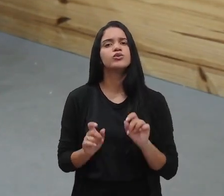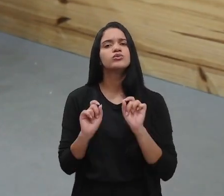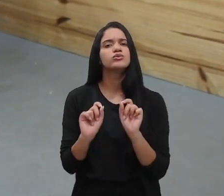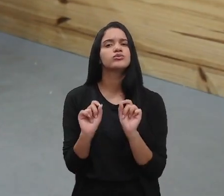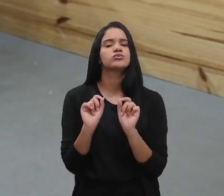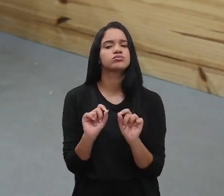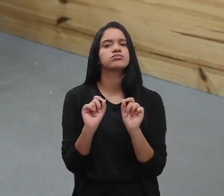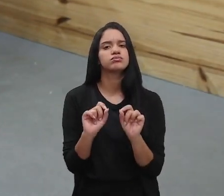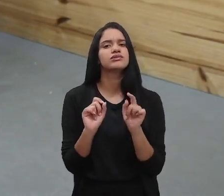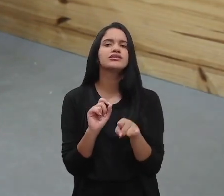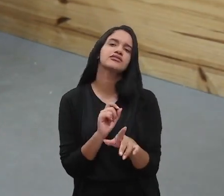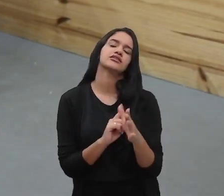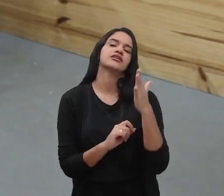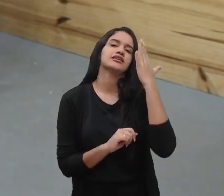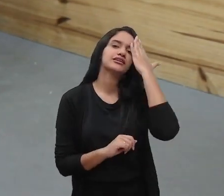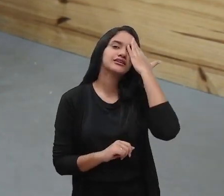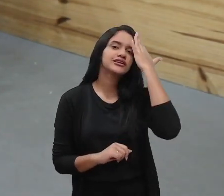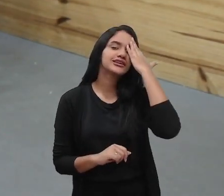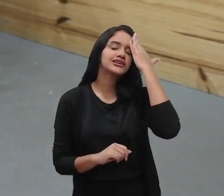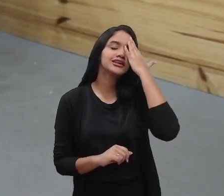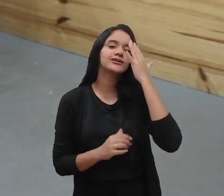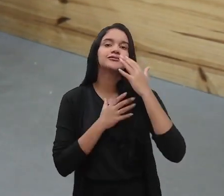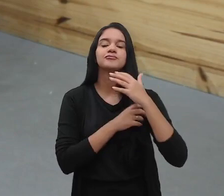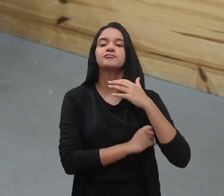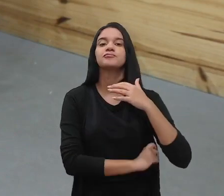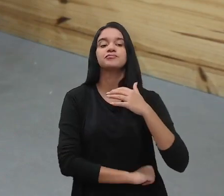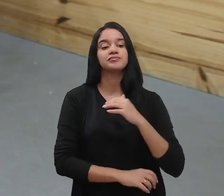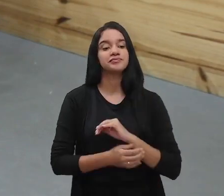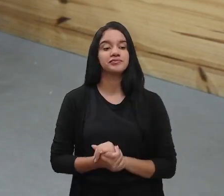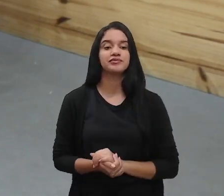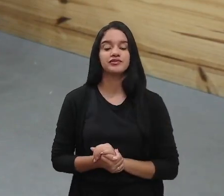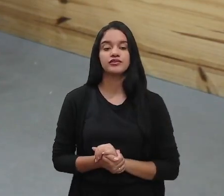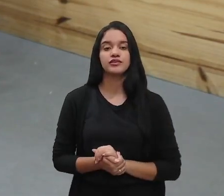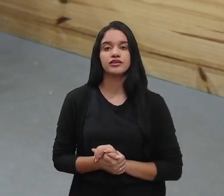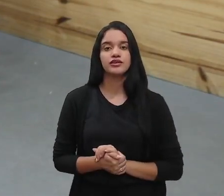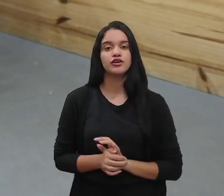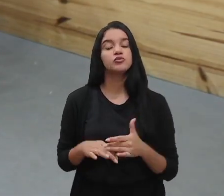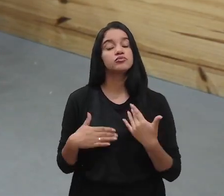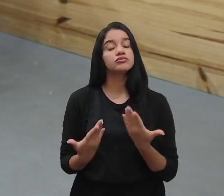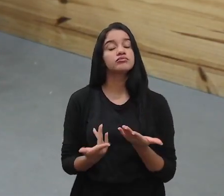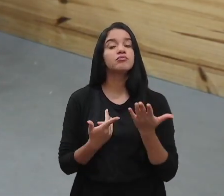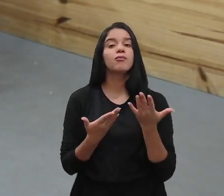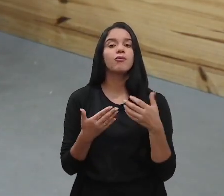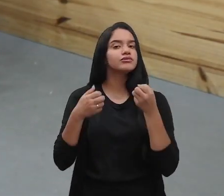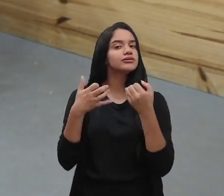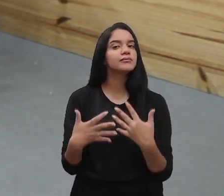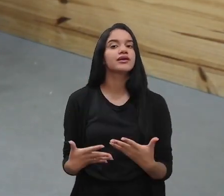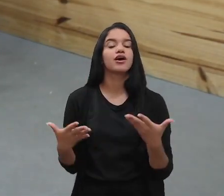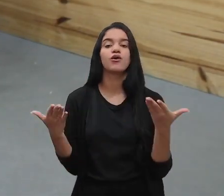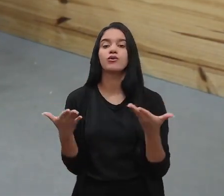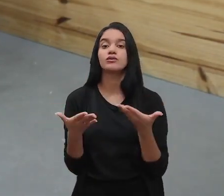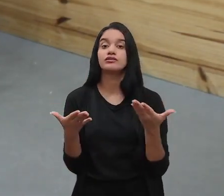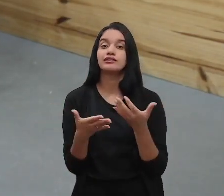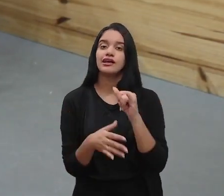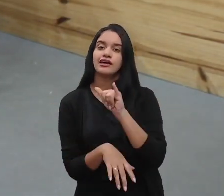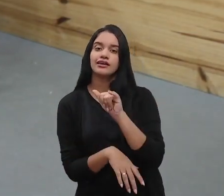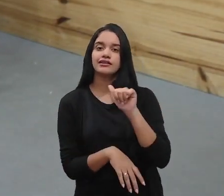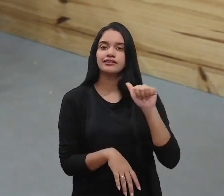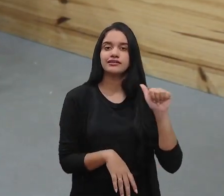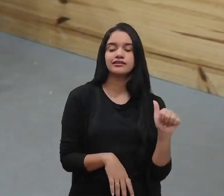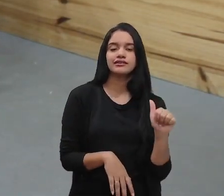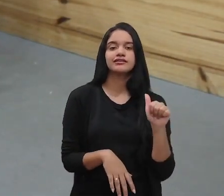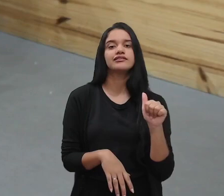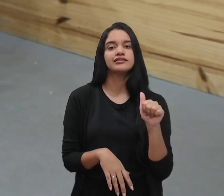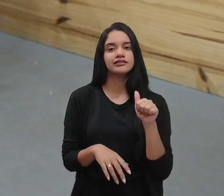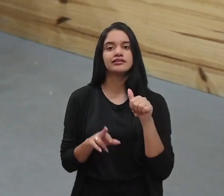senhor entende que deve ser considerado? Então, o que é que o senhor hoje, pode trazer para a gente aqui? A inteligência artificial no recrutamento e seleção